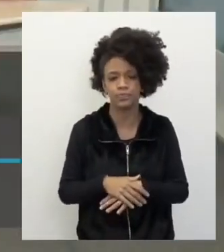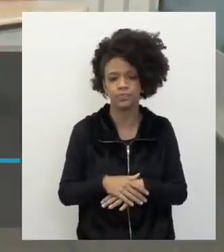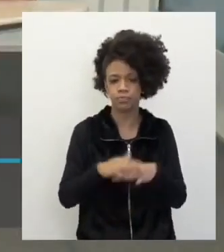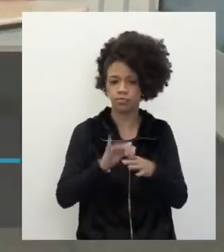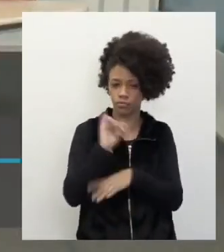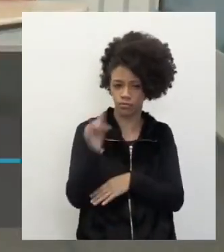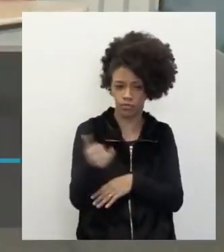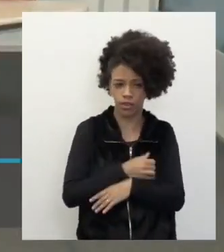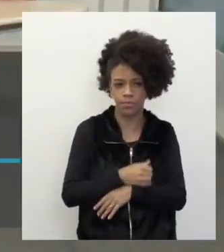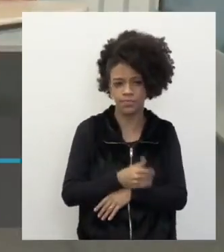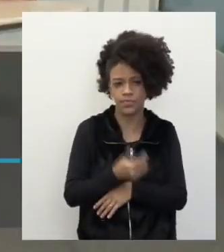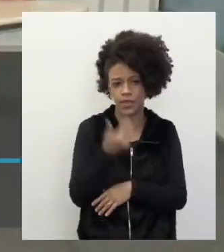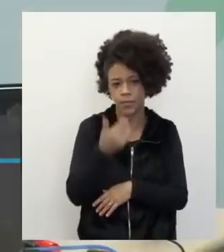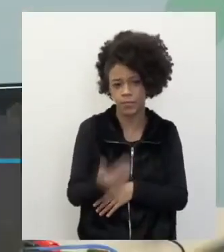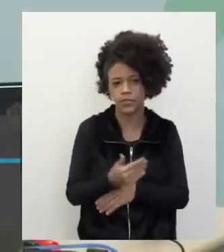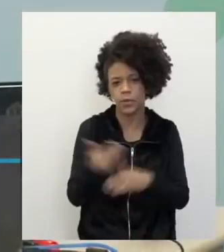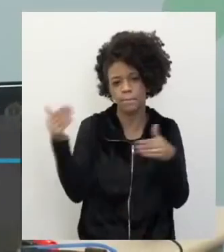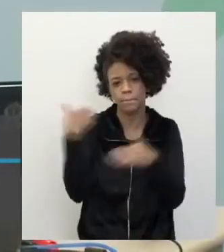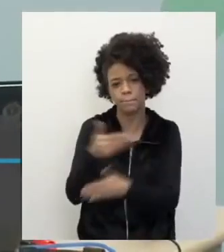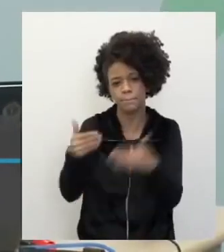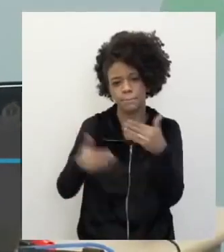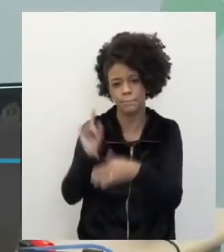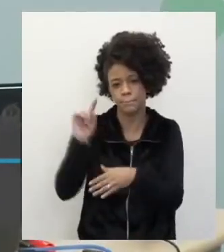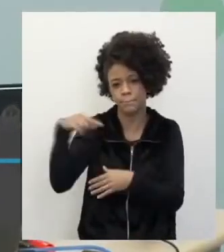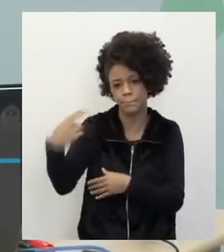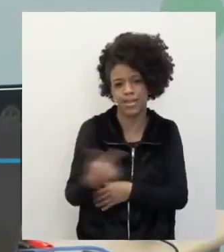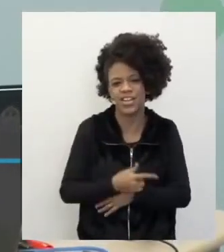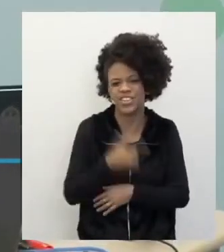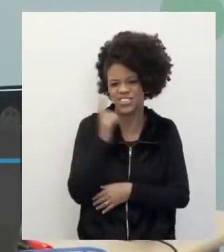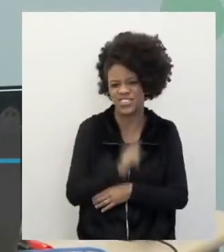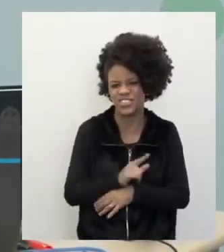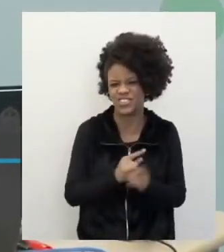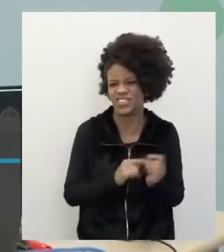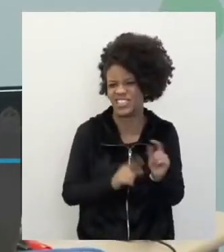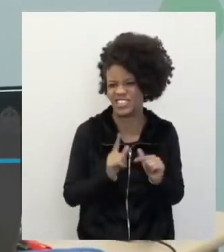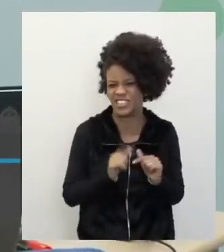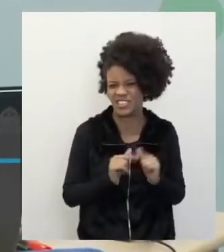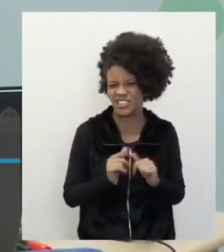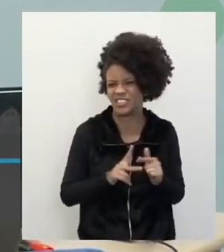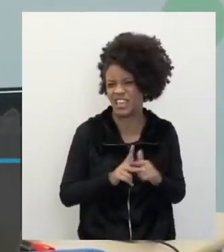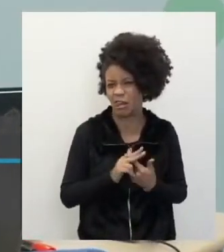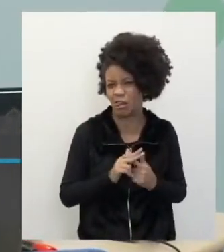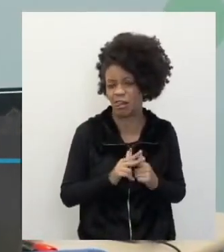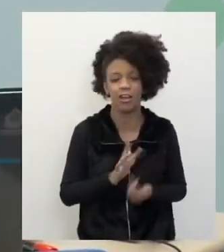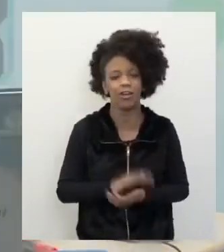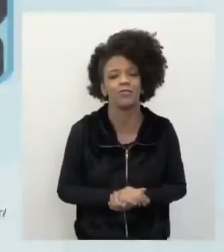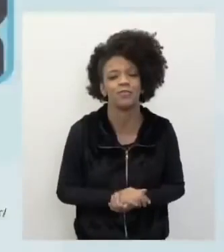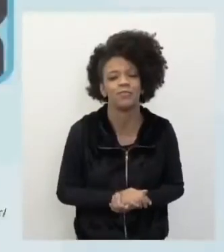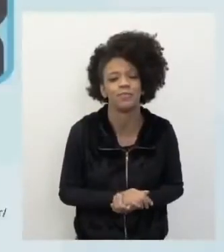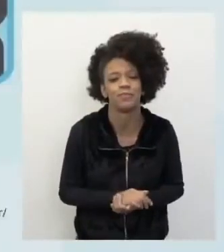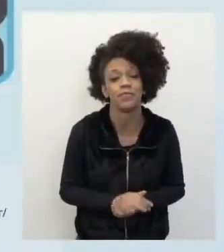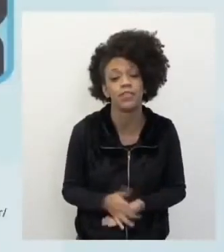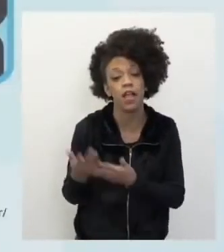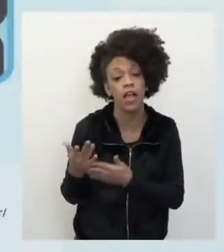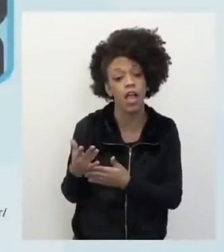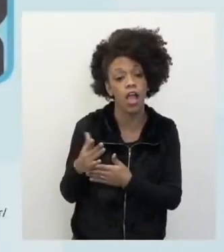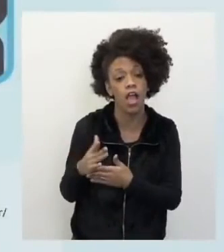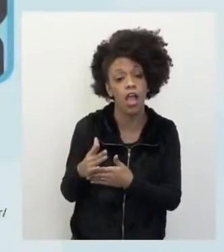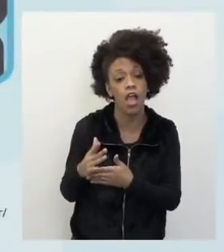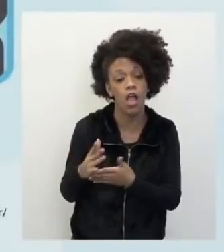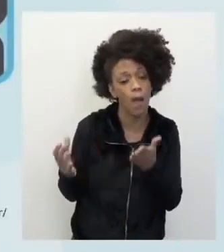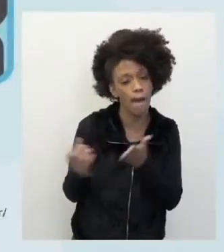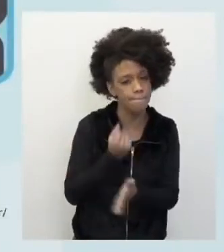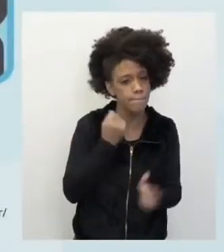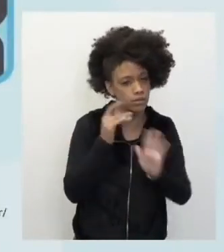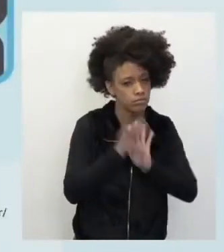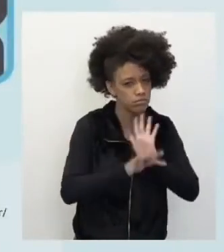para a produtora Marília, passa o próximo slide, por favor, que eu não estou conseguindo passar aqui no meu controle. No próximo slide, eu peguei um texto